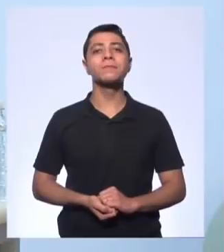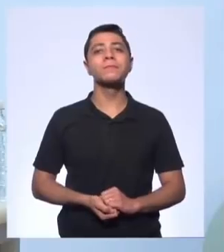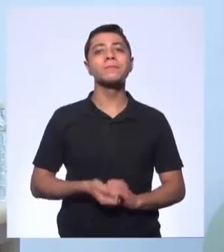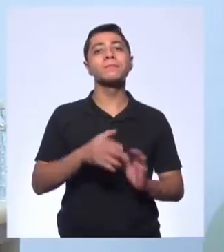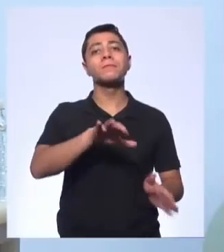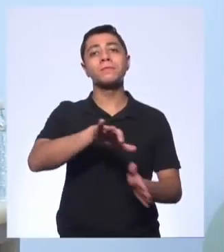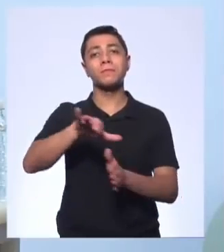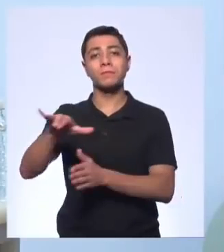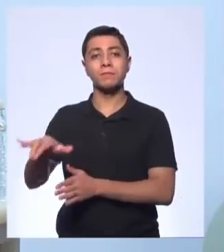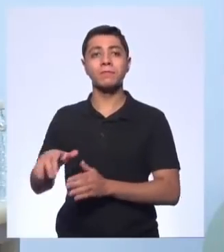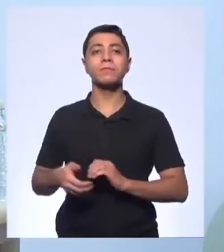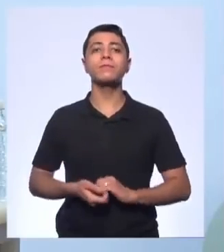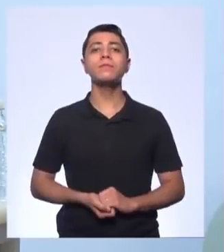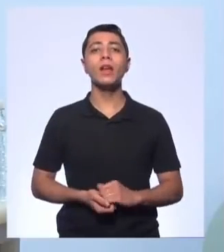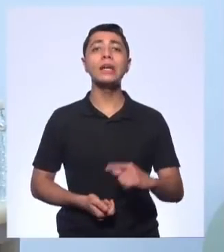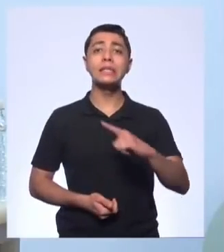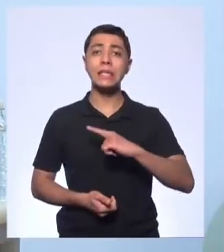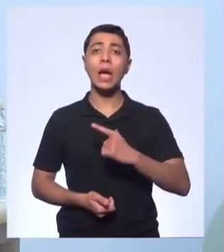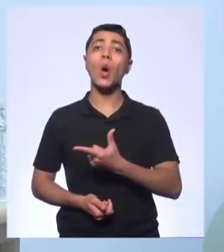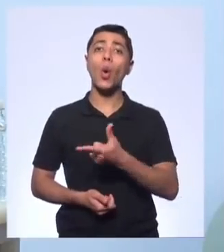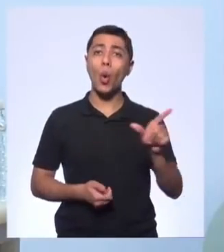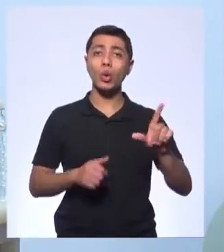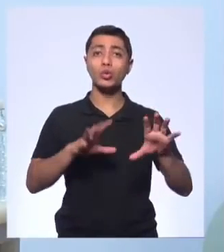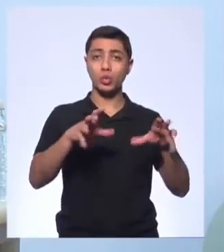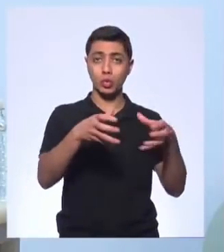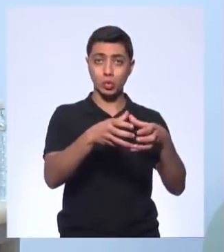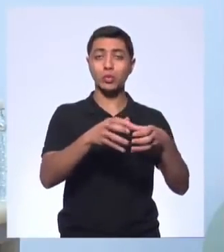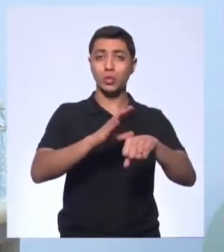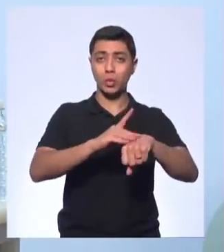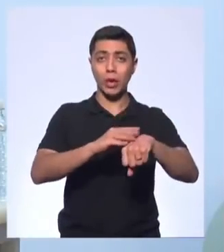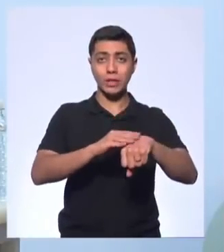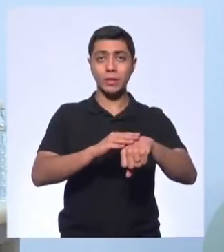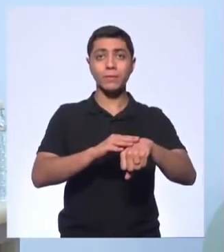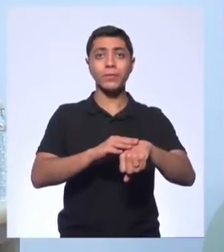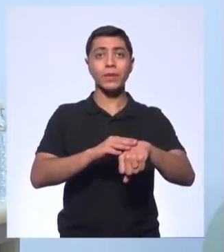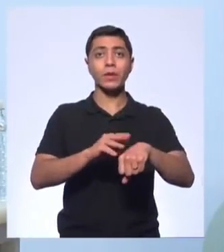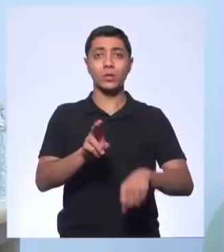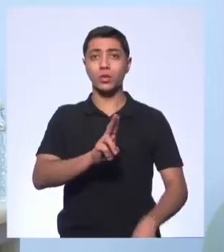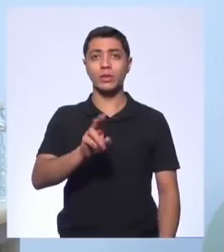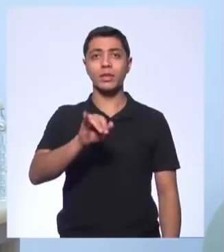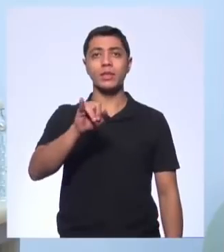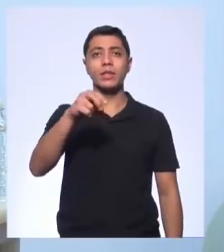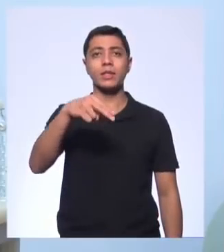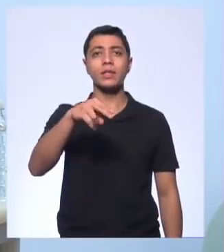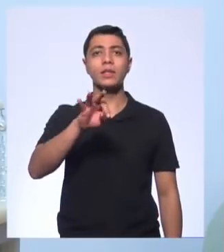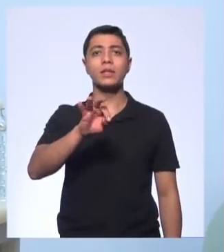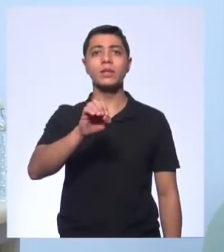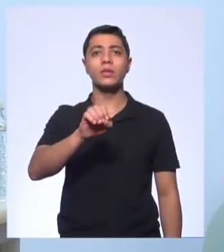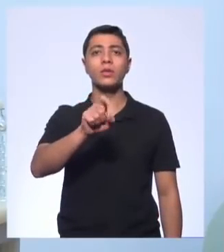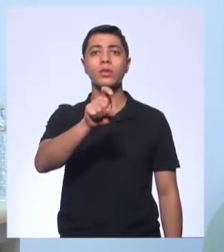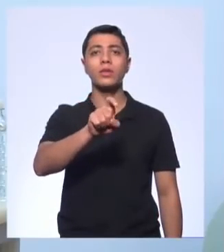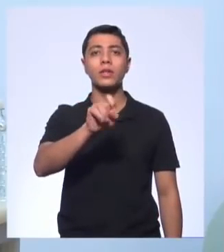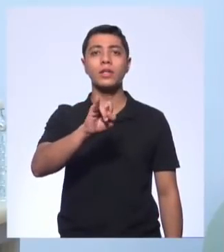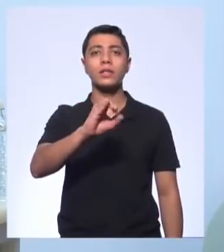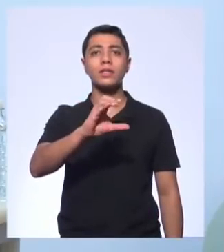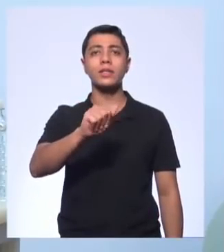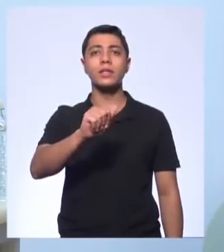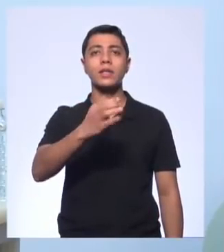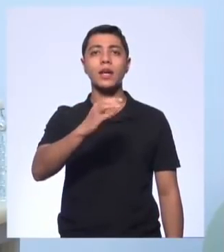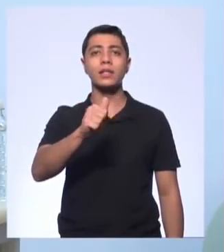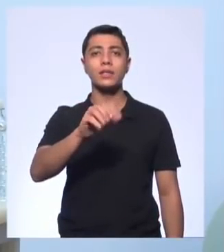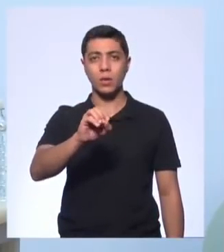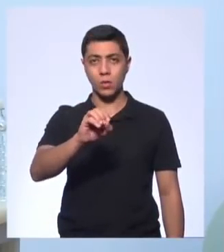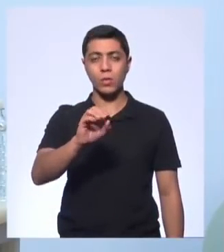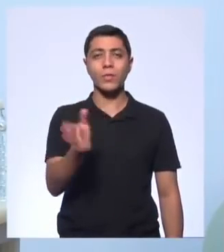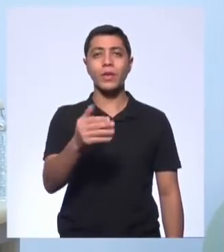um grupo de doenças que são as doenças causadas por intoxicação ambiental. Tá? Então, aí está